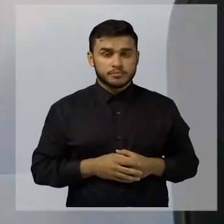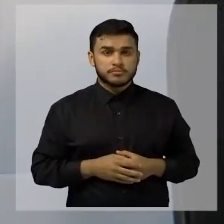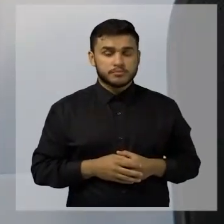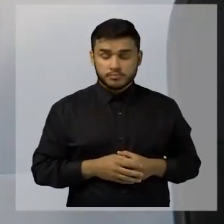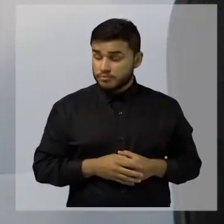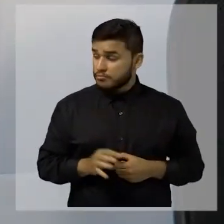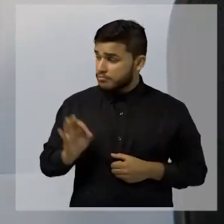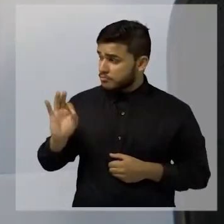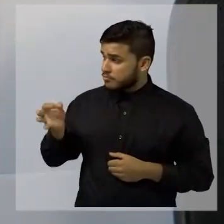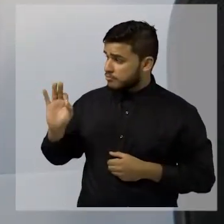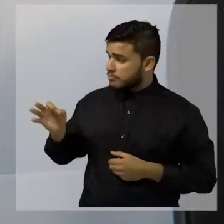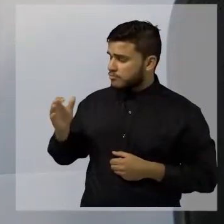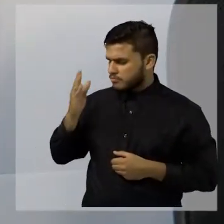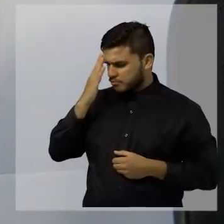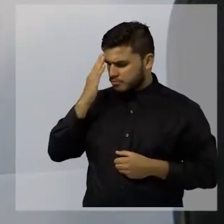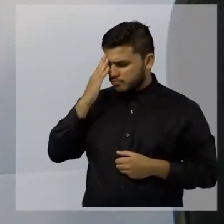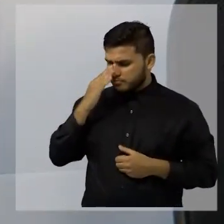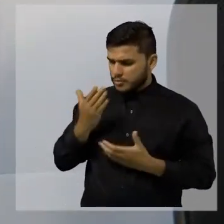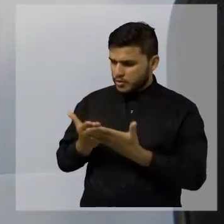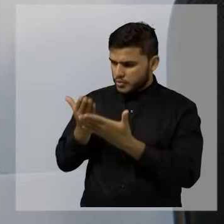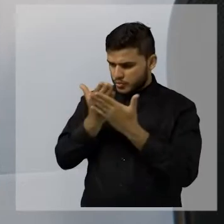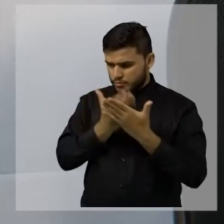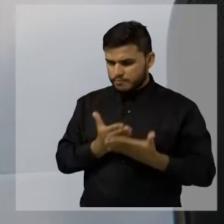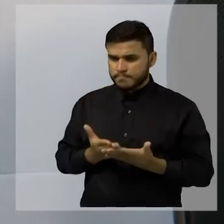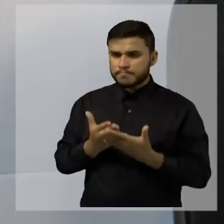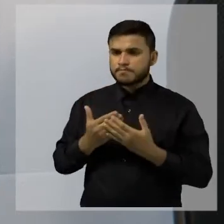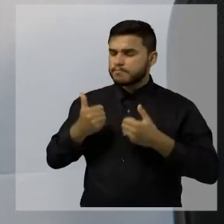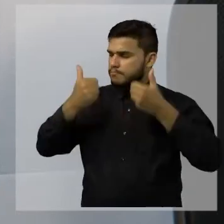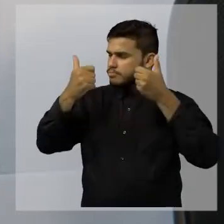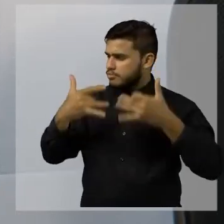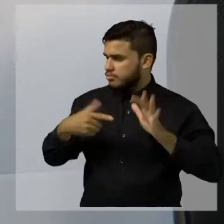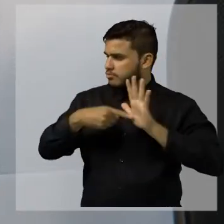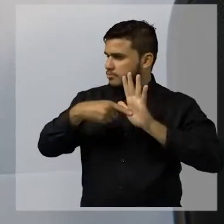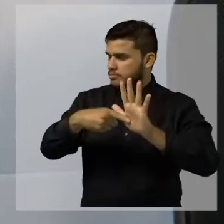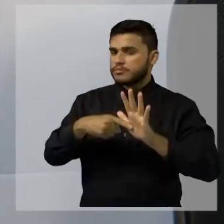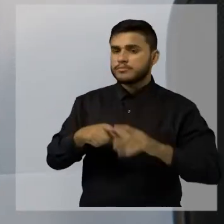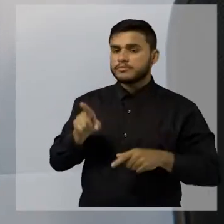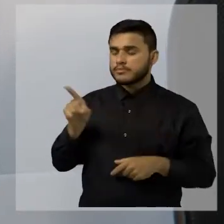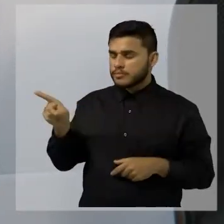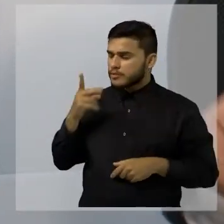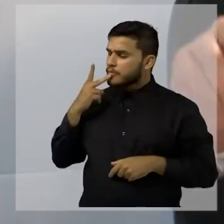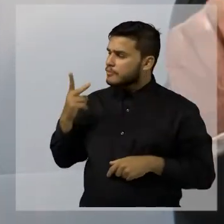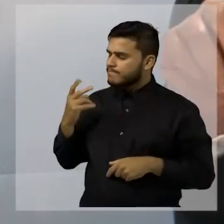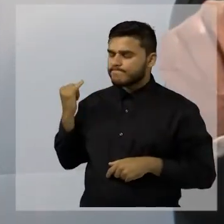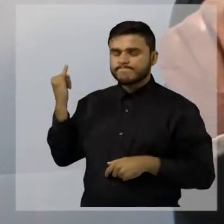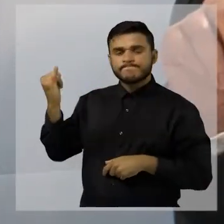até um estudo extra sobre isso, porque o que você me falou é interessante.